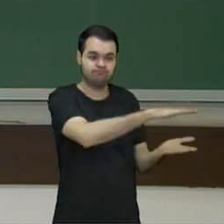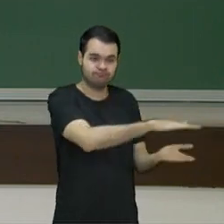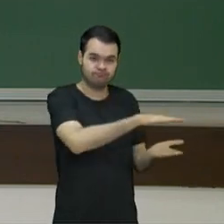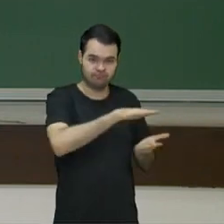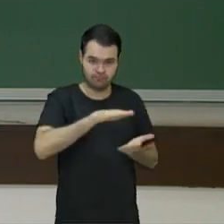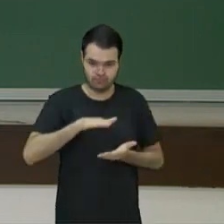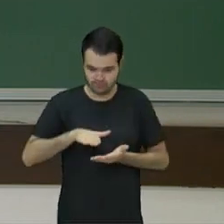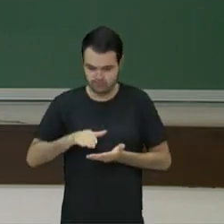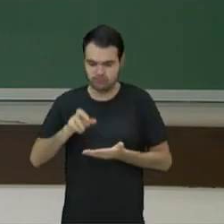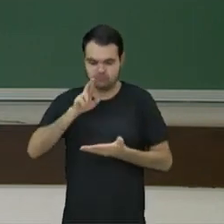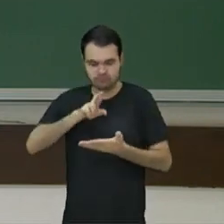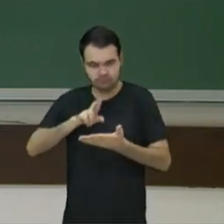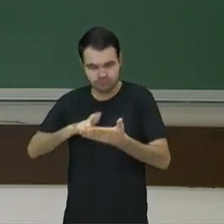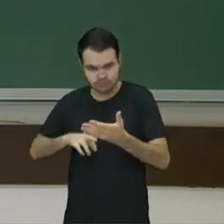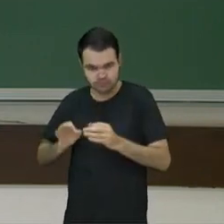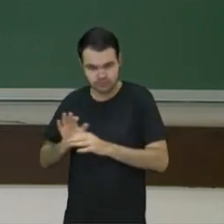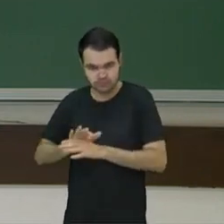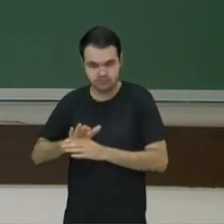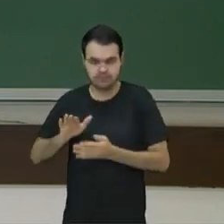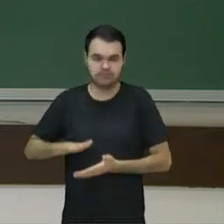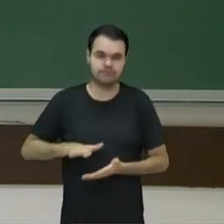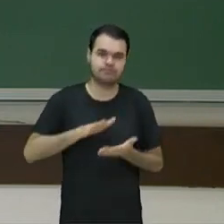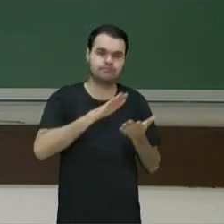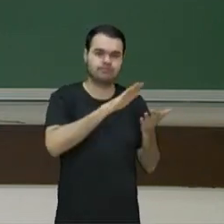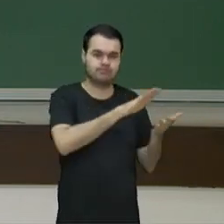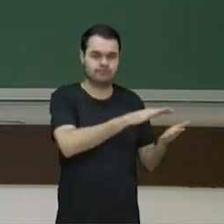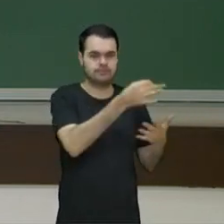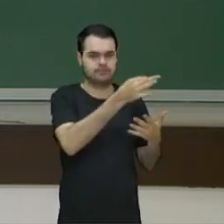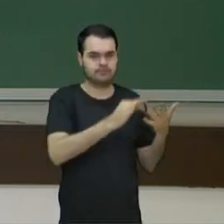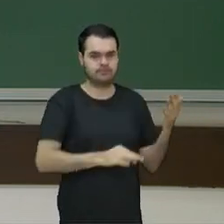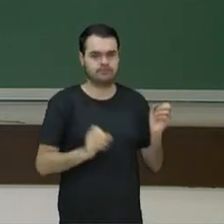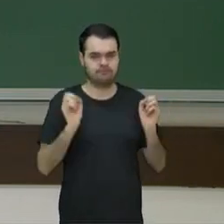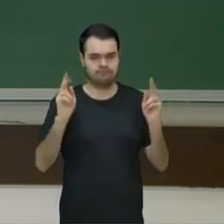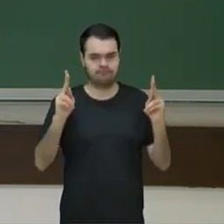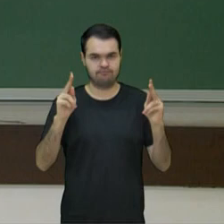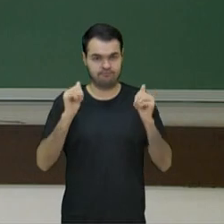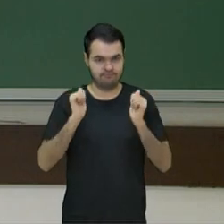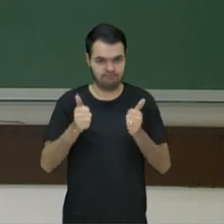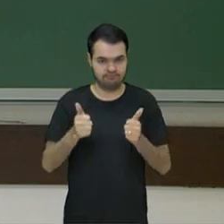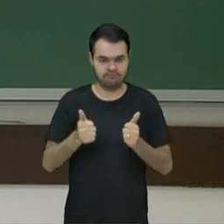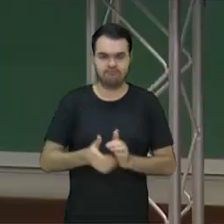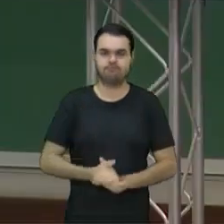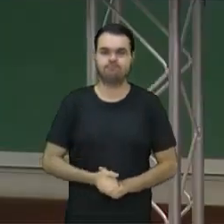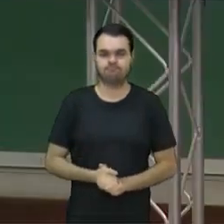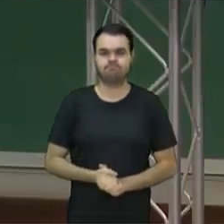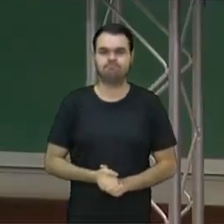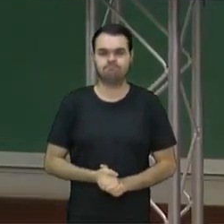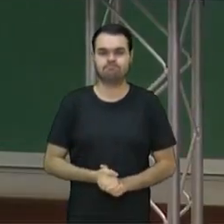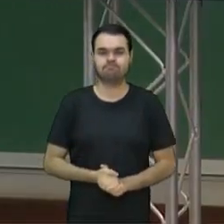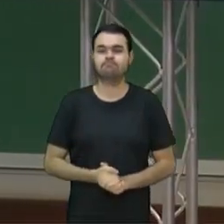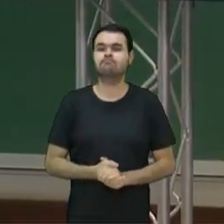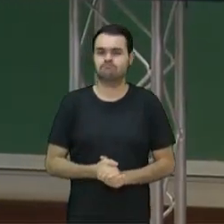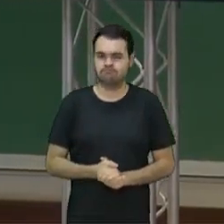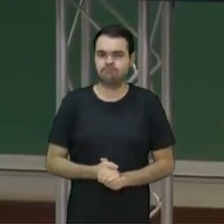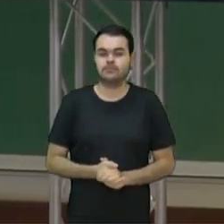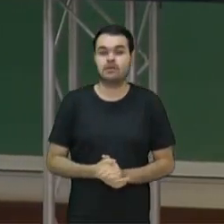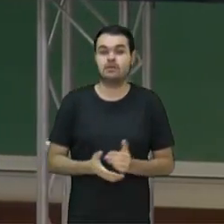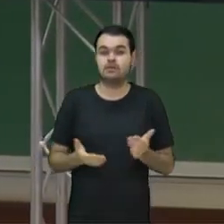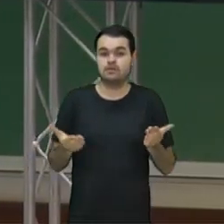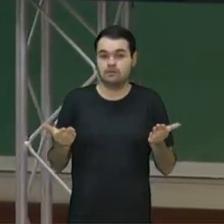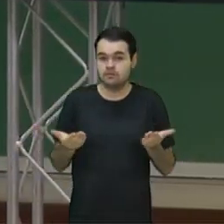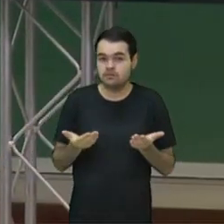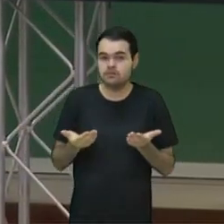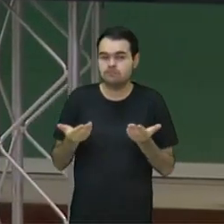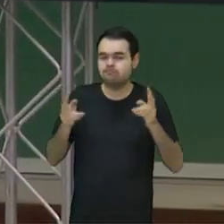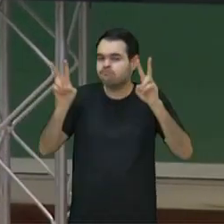e devolver posteriormente para a correção, ok? Feito isso, nós vamos então